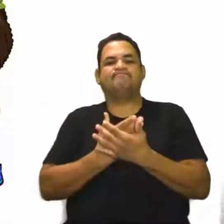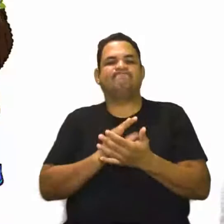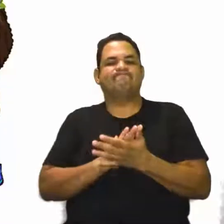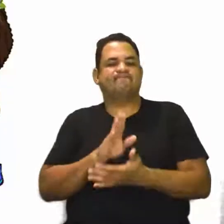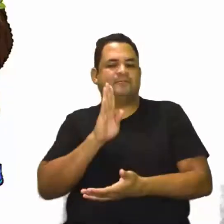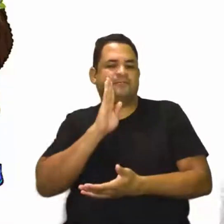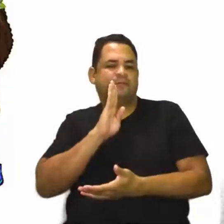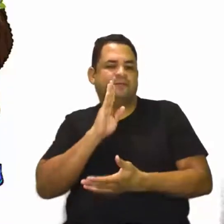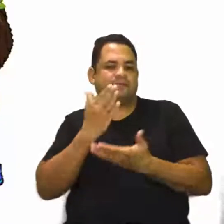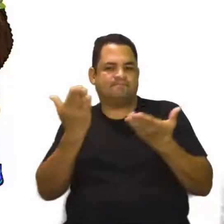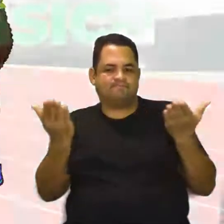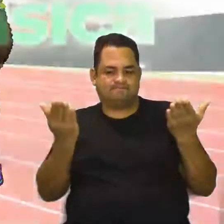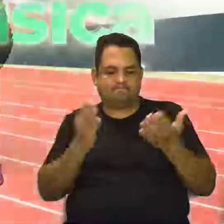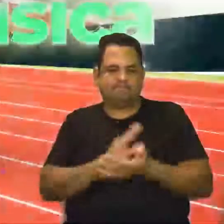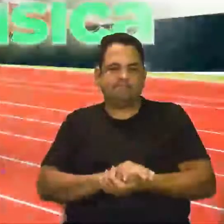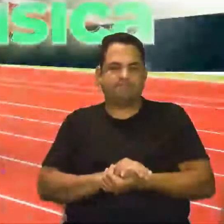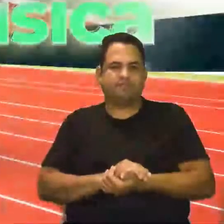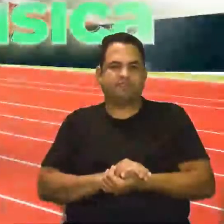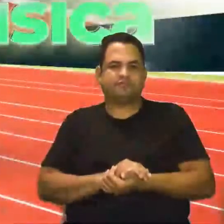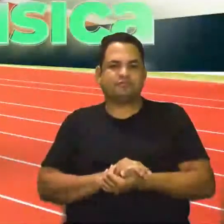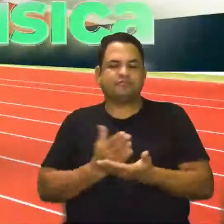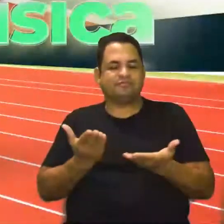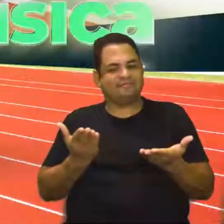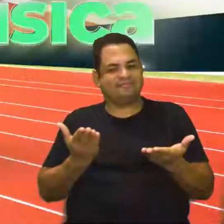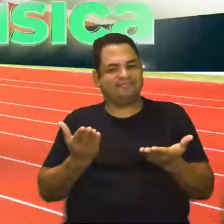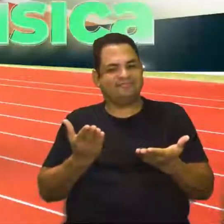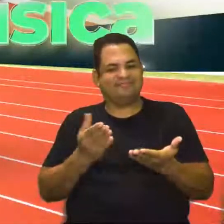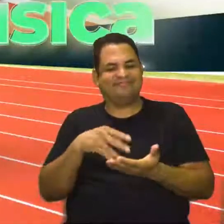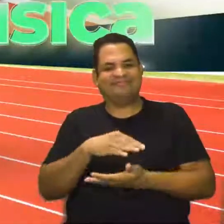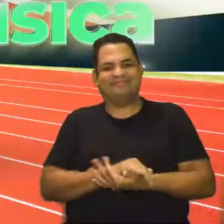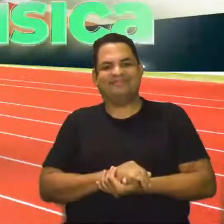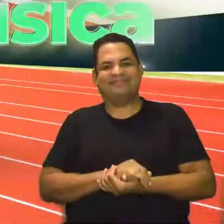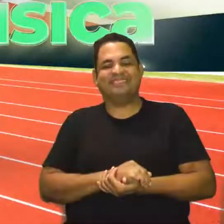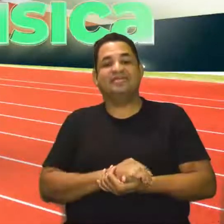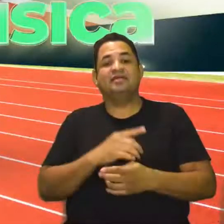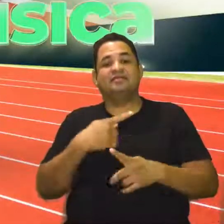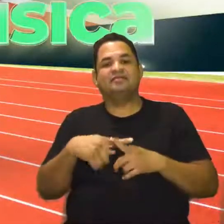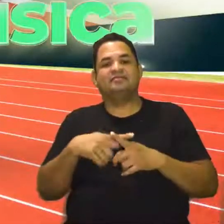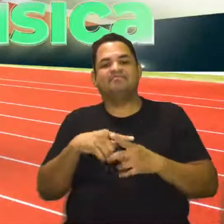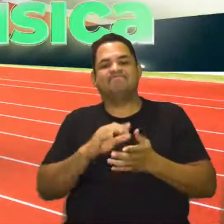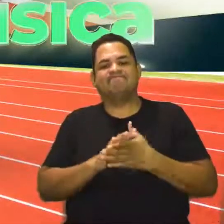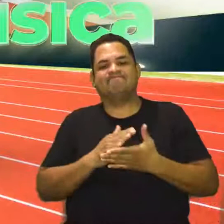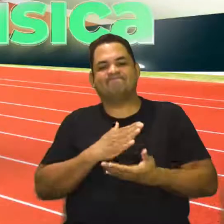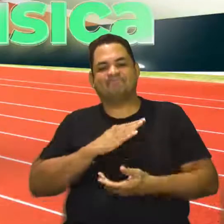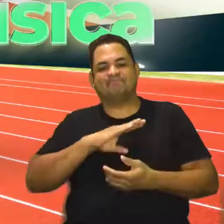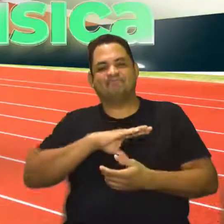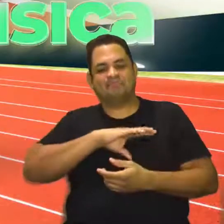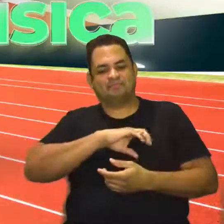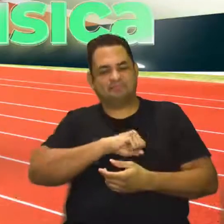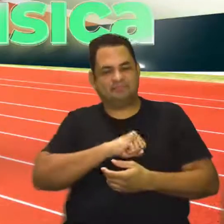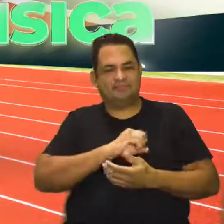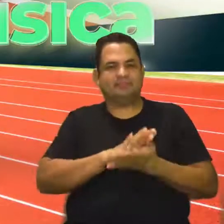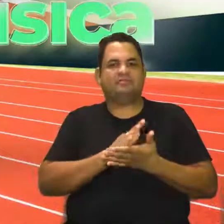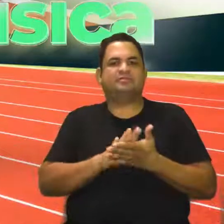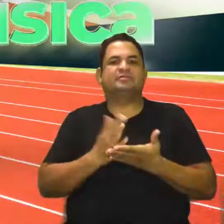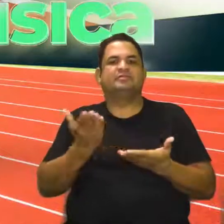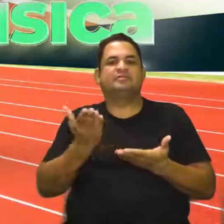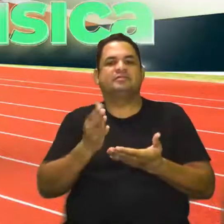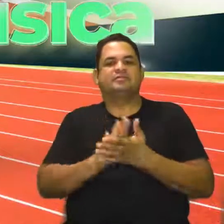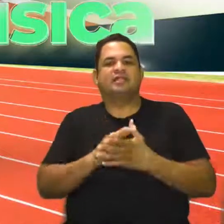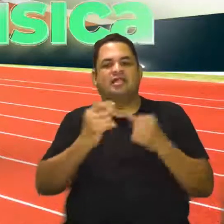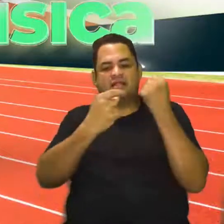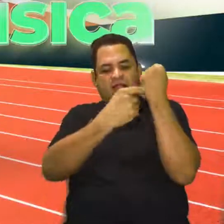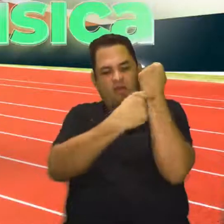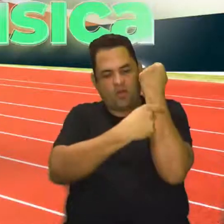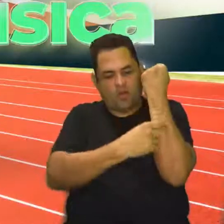top. Não que as outras não sejam, mas eu sou suspeita também em falar, né? Porque eu adoro essa abordagem fisiológica,